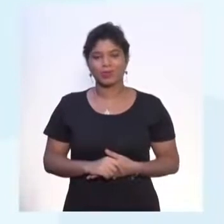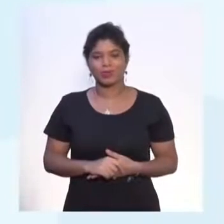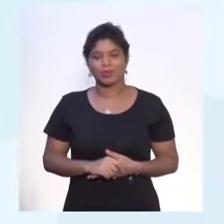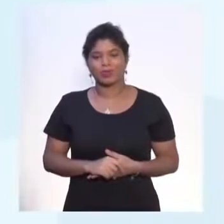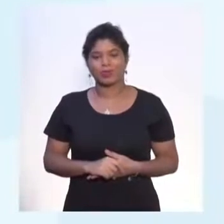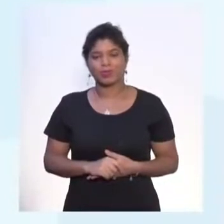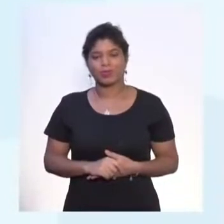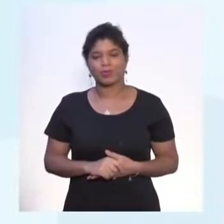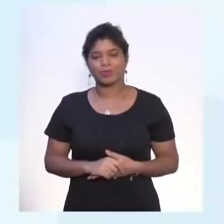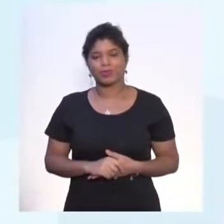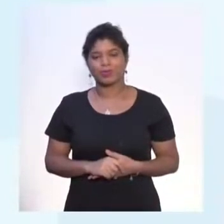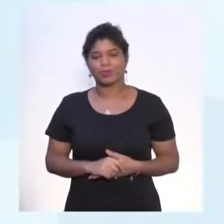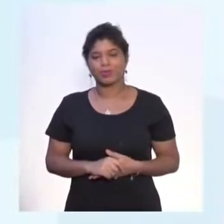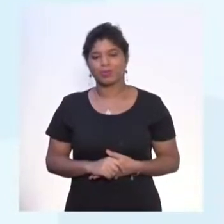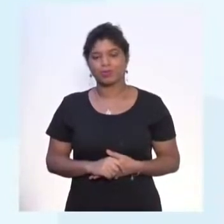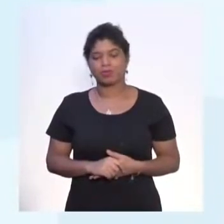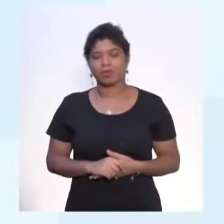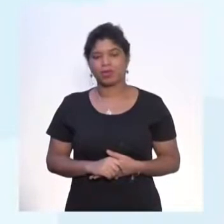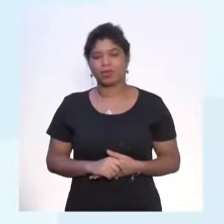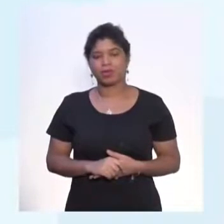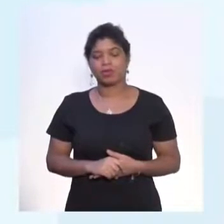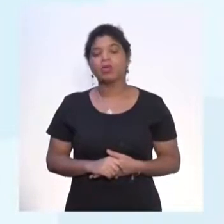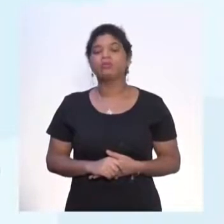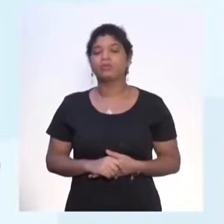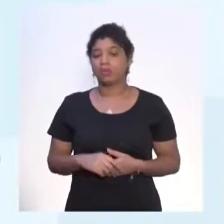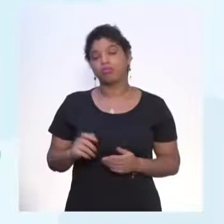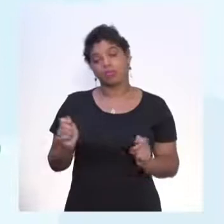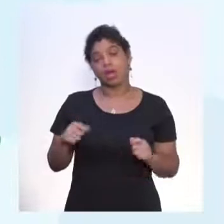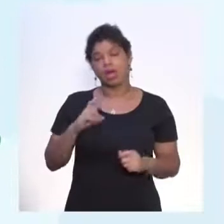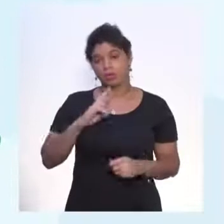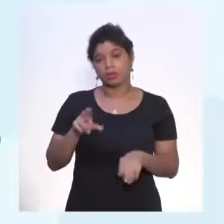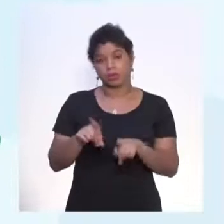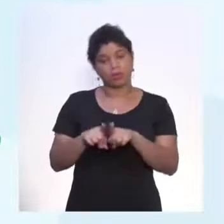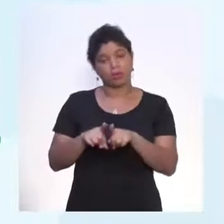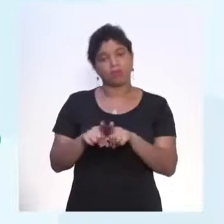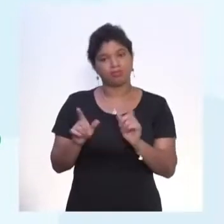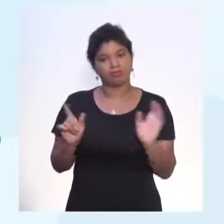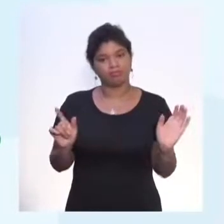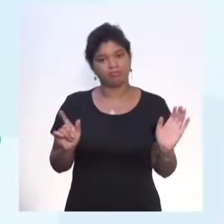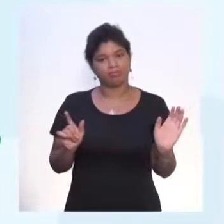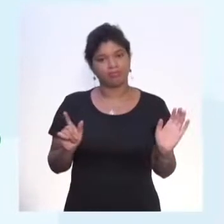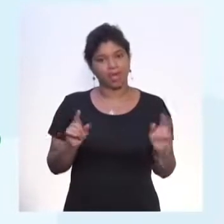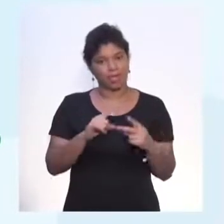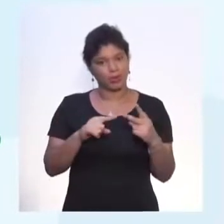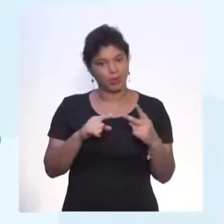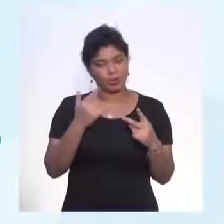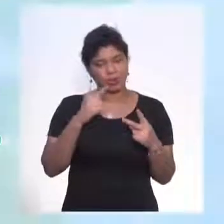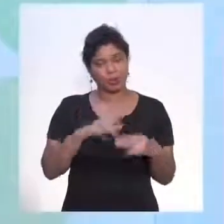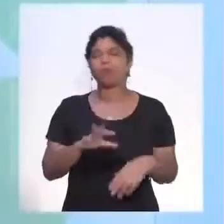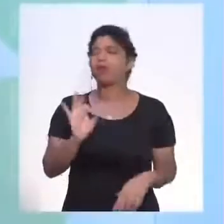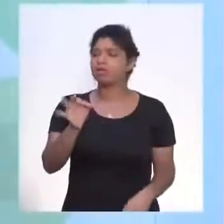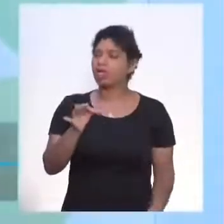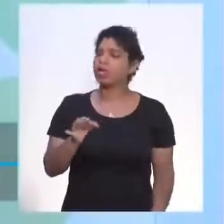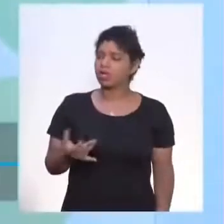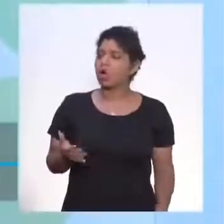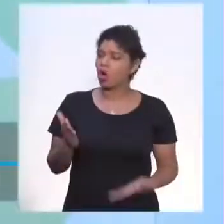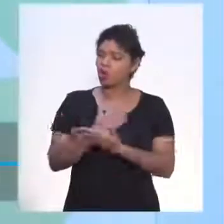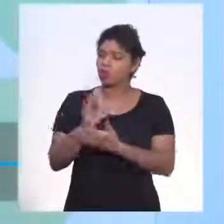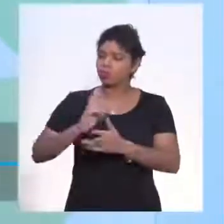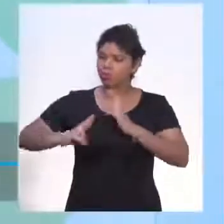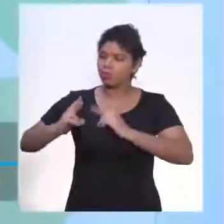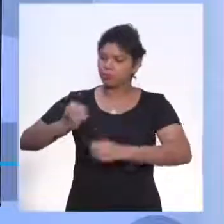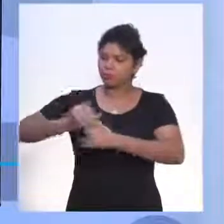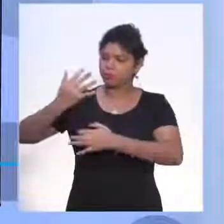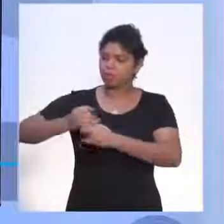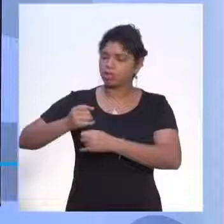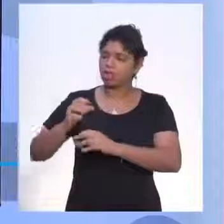a 138. Poderia ter sido a resposta também, né? Beleza? Beleza, muitos colocaram assim também, tá ok?